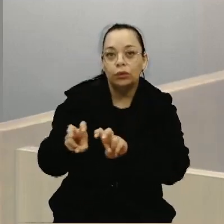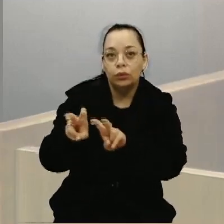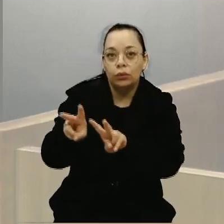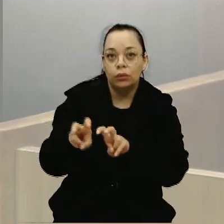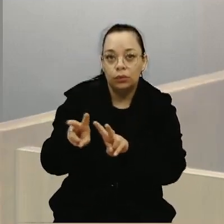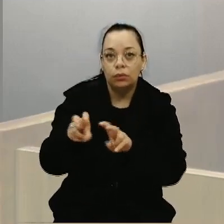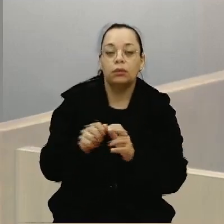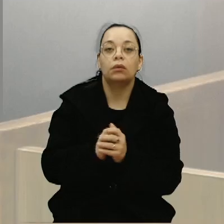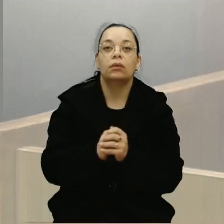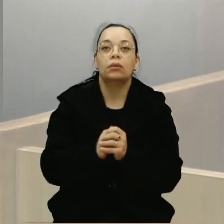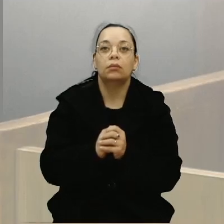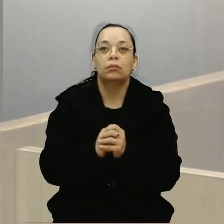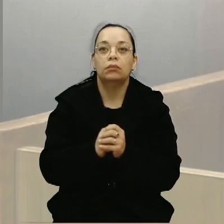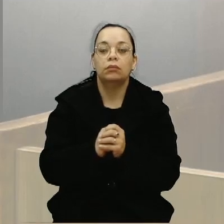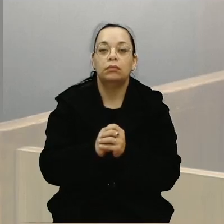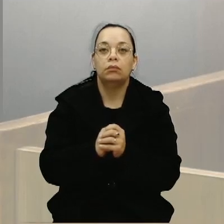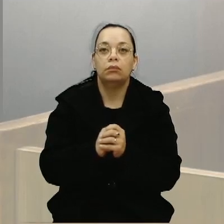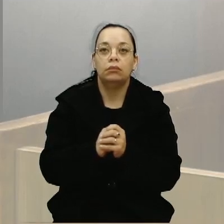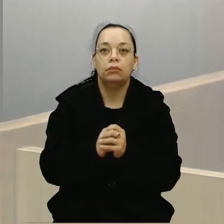foram